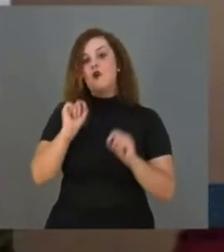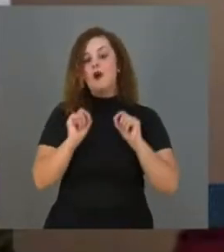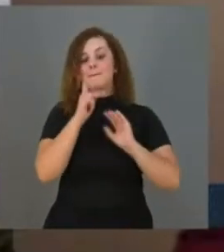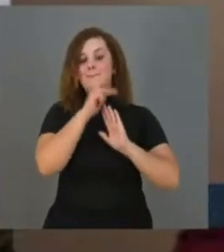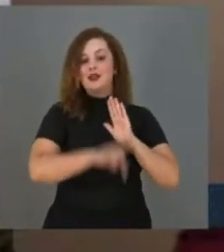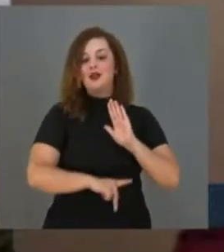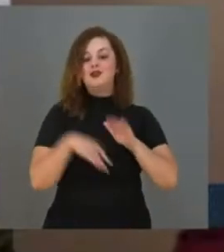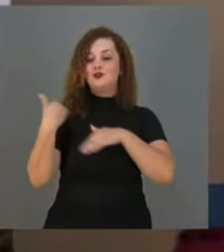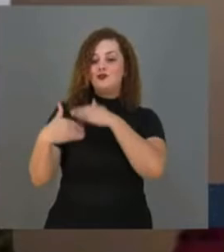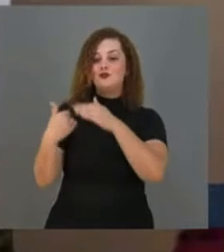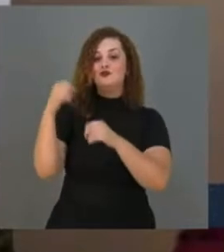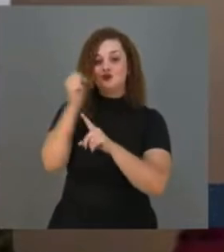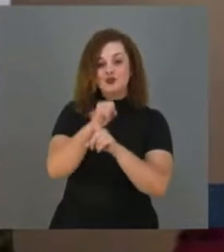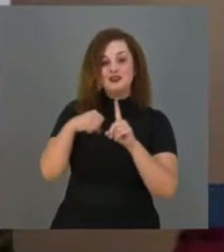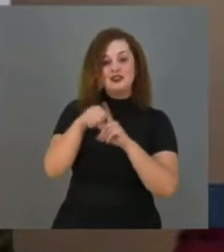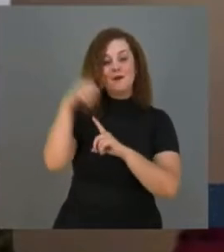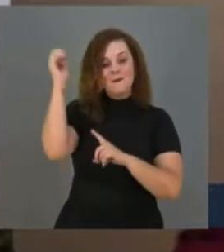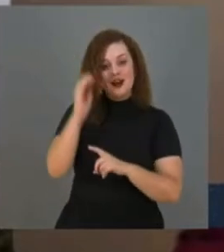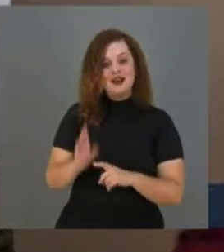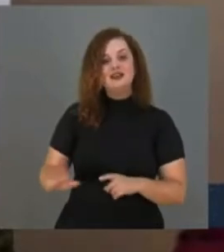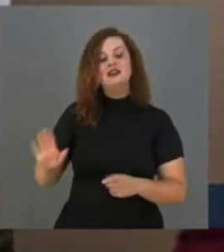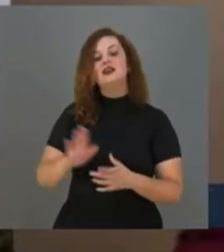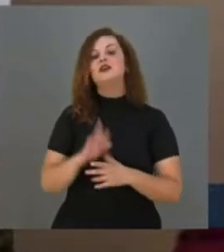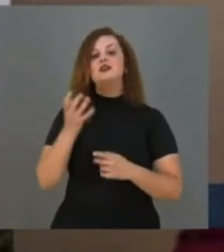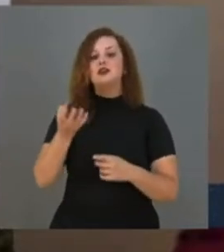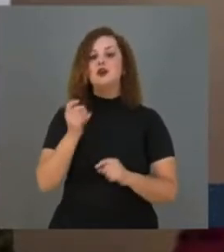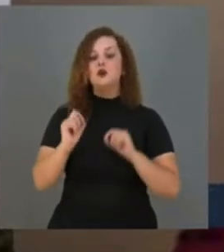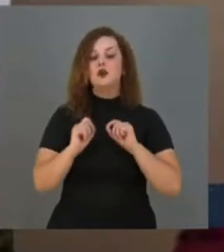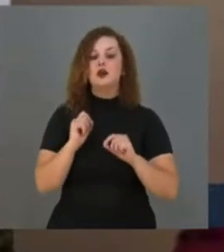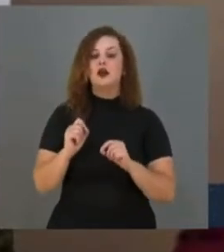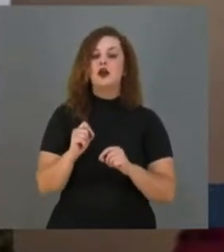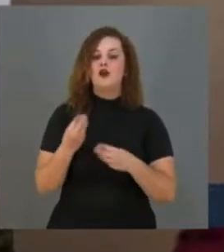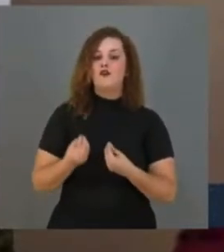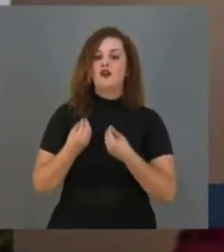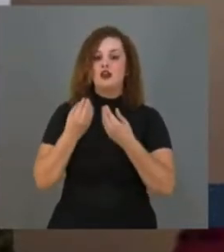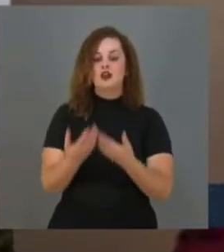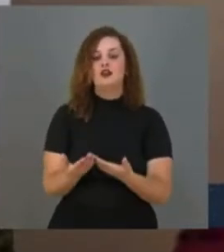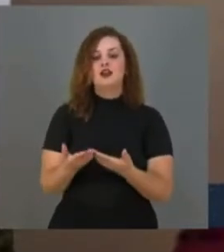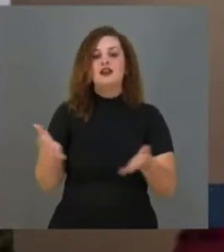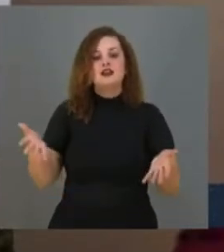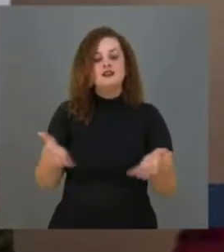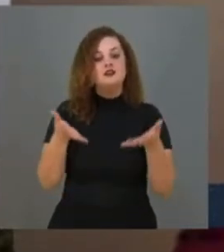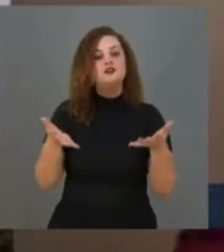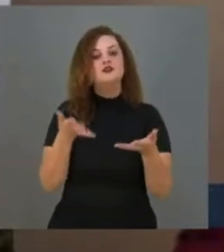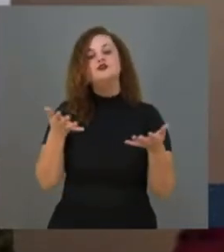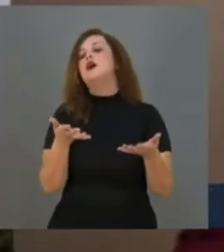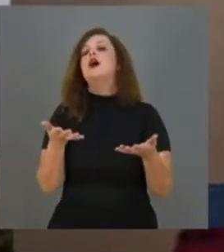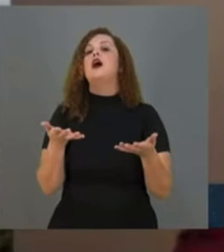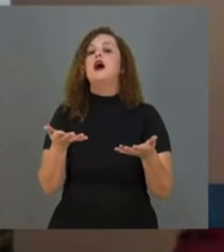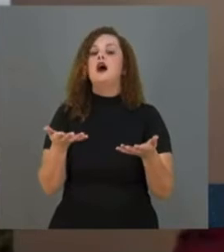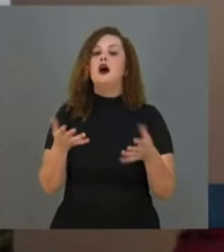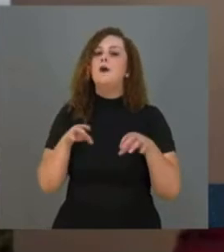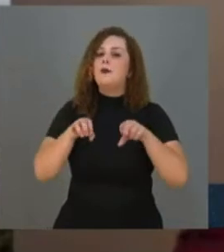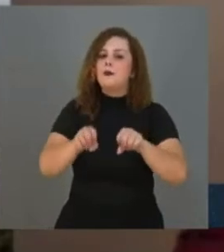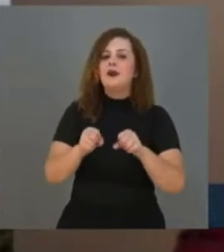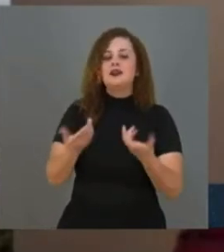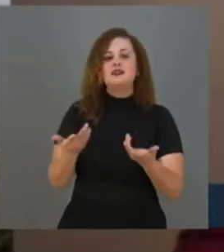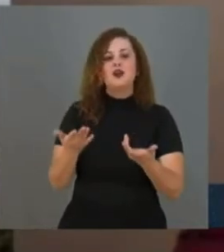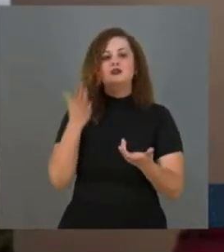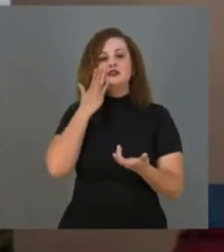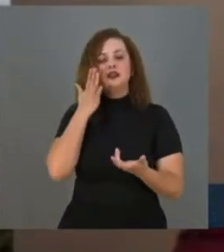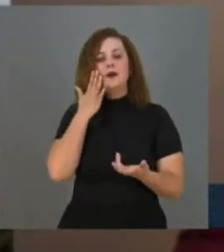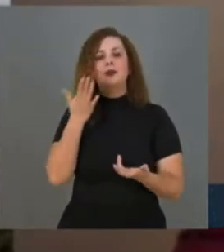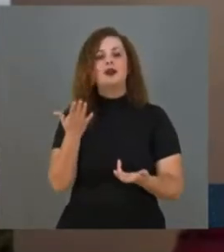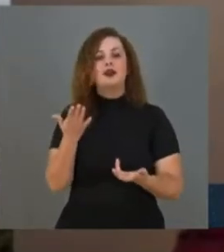desenvolvimento social brasileiro, no sentido de dar condições e incentivar a apropriação dos saberes necessários